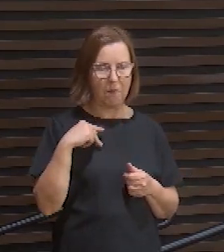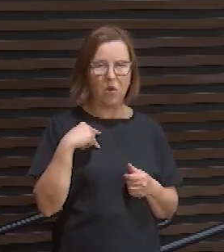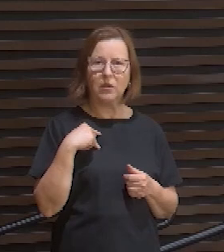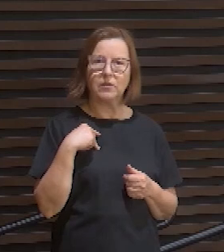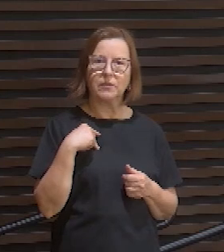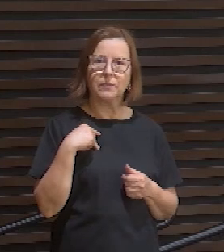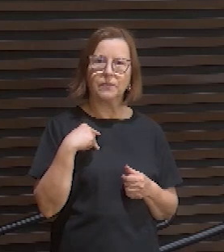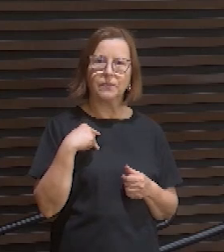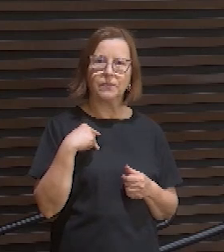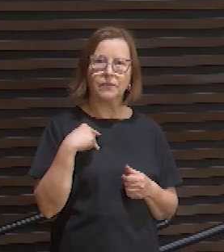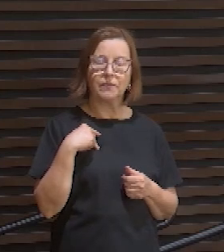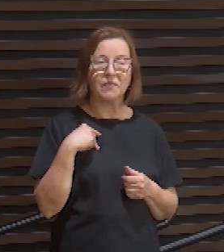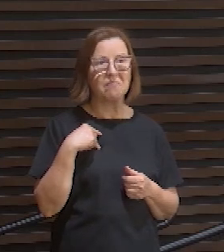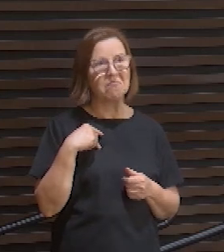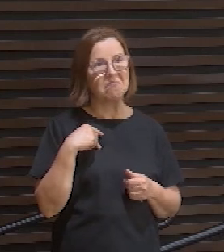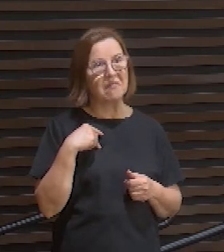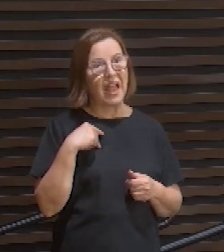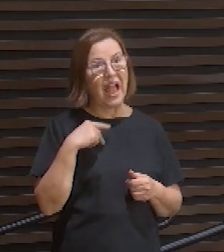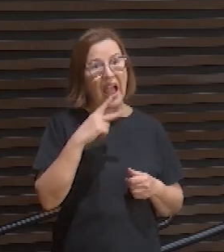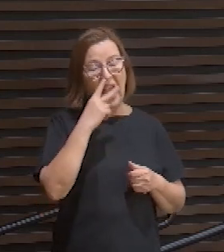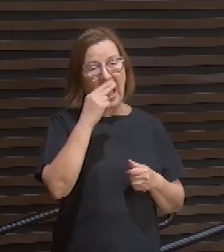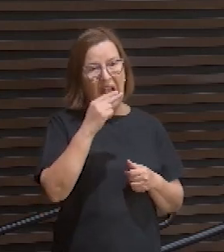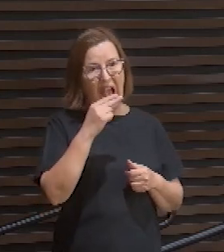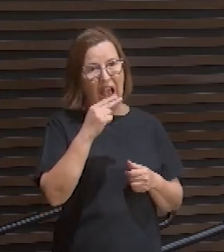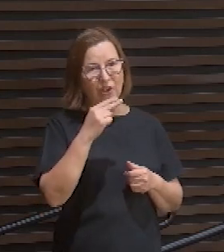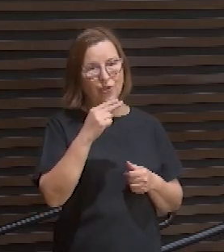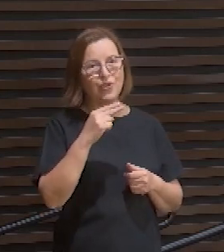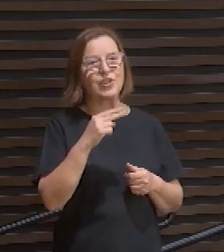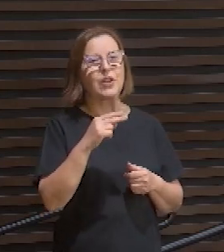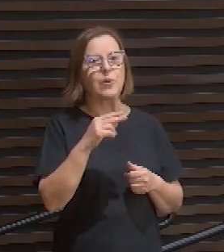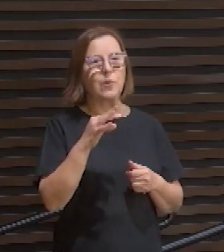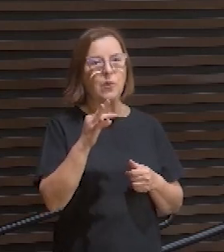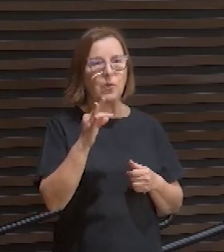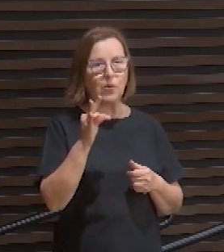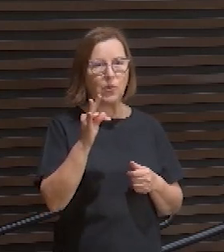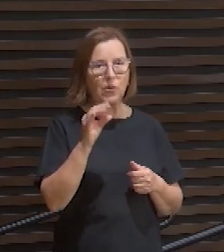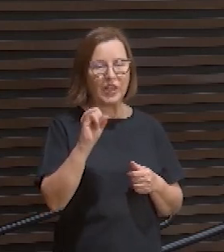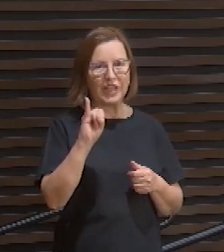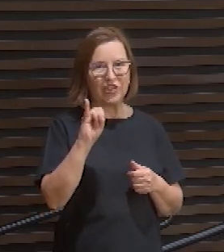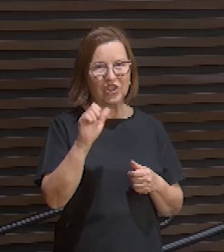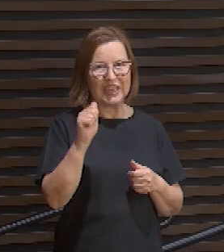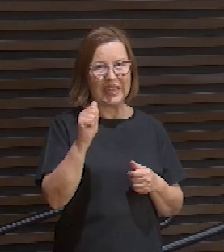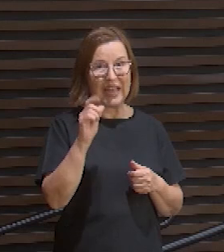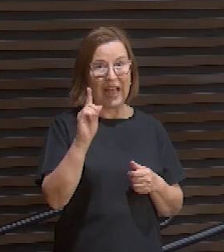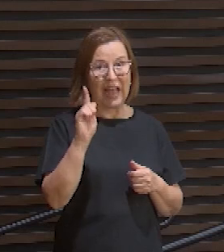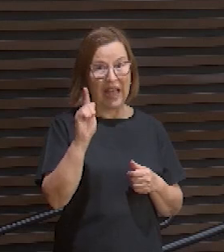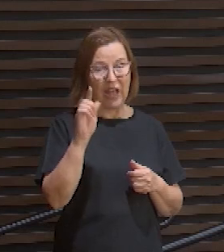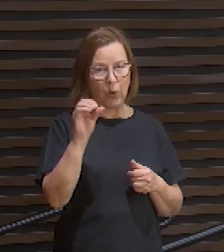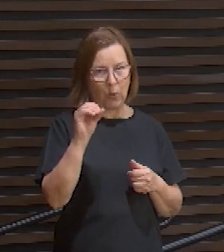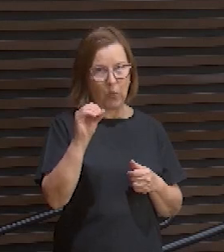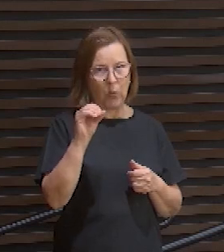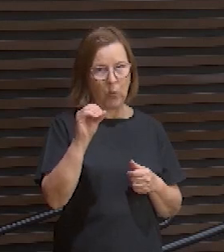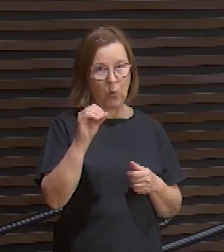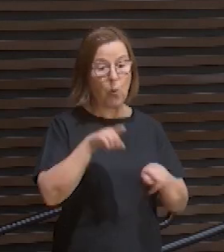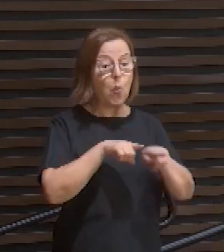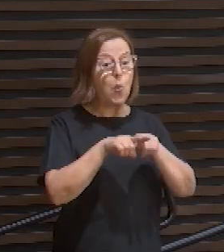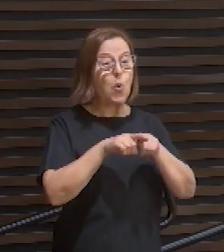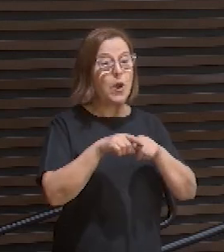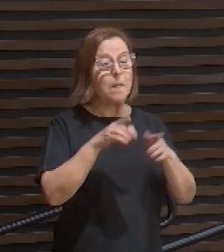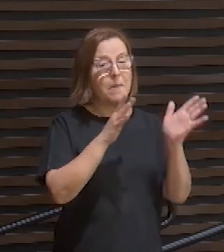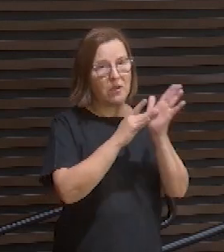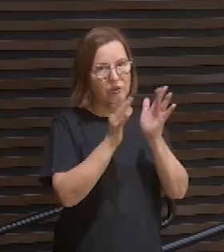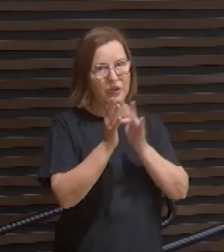Zebedeu. Muito provavelmente é o Tiago, irmão de Jesus. Que testemunho deve ter sido esse irmão também, porque a gente lê na